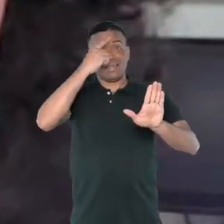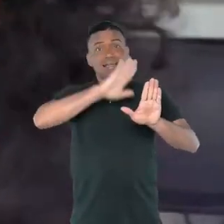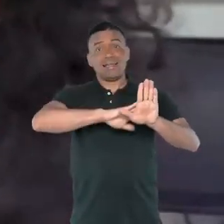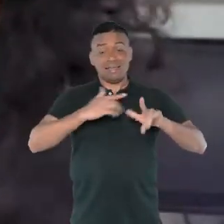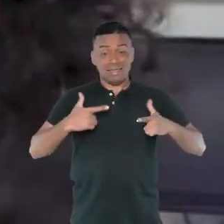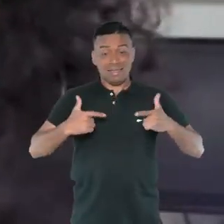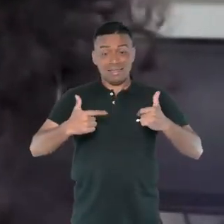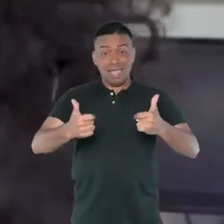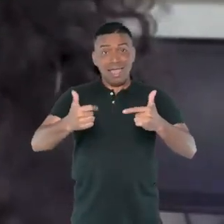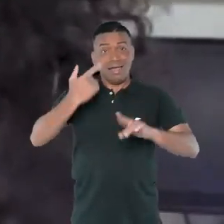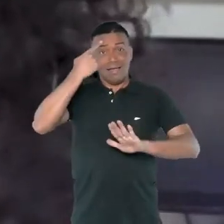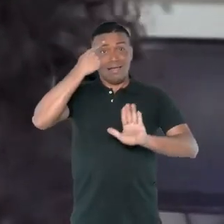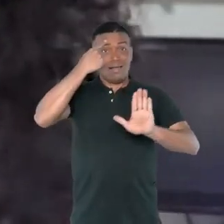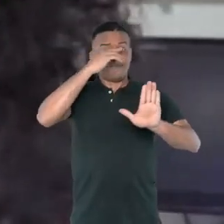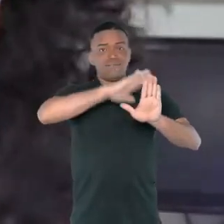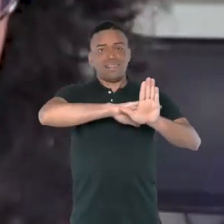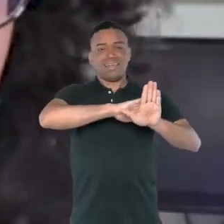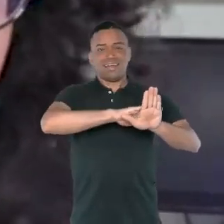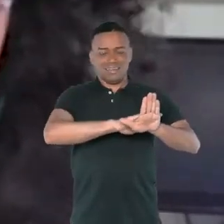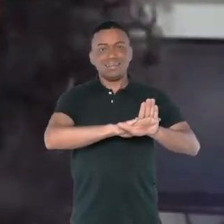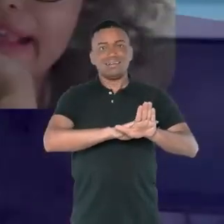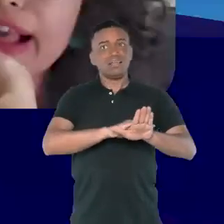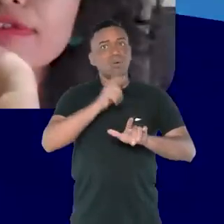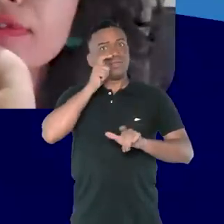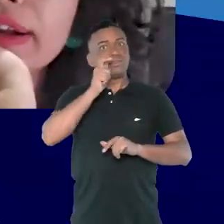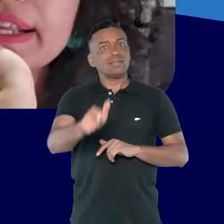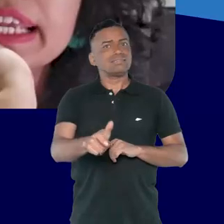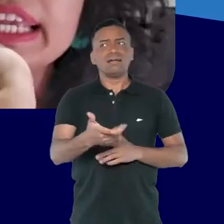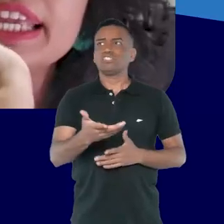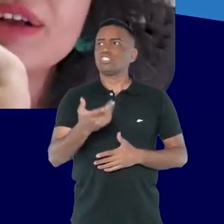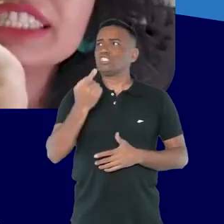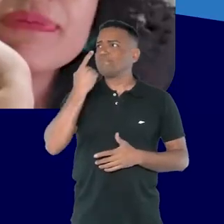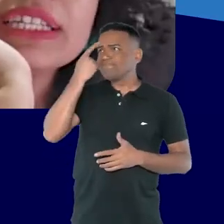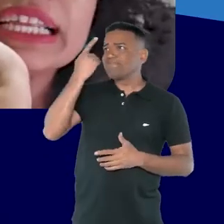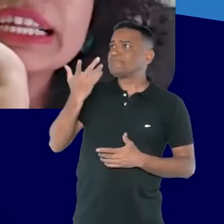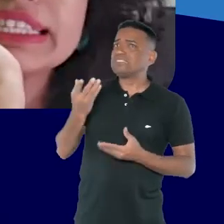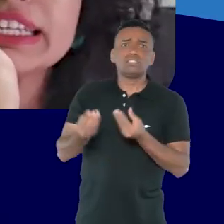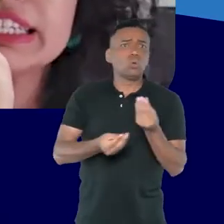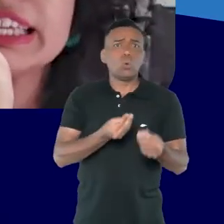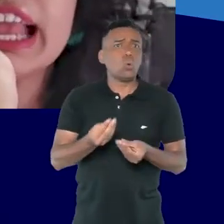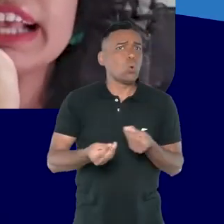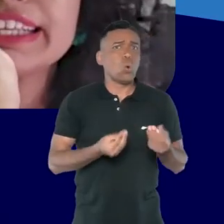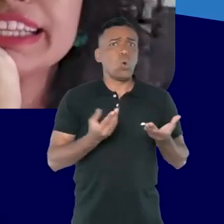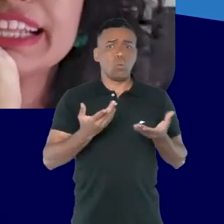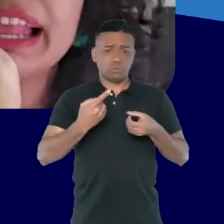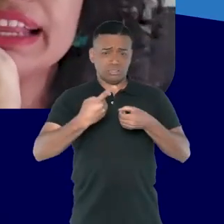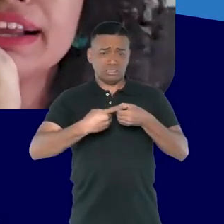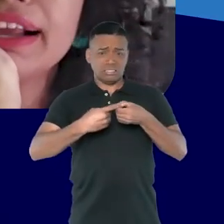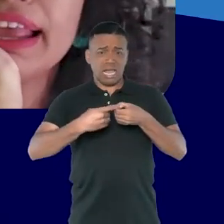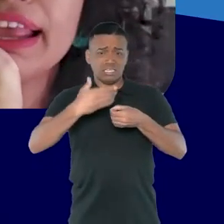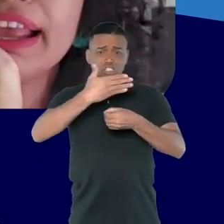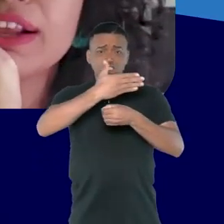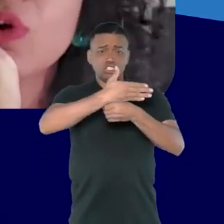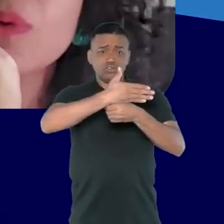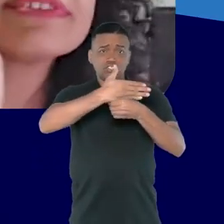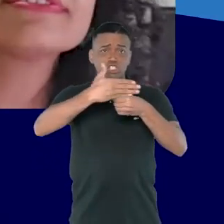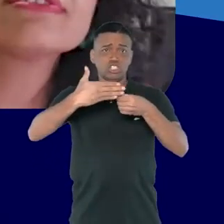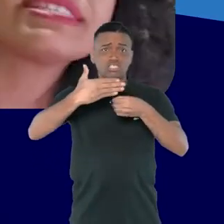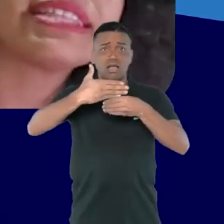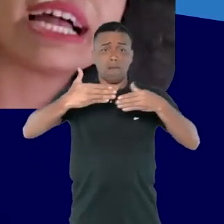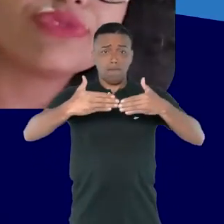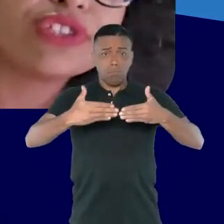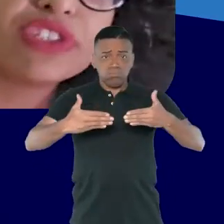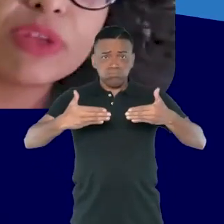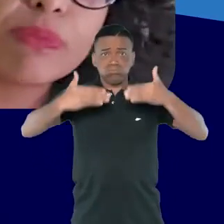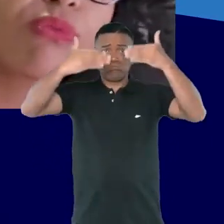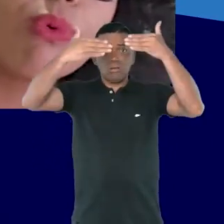estudei a Guerra Fria, né? A Guerra Fria faz parte do 9º ano. 8º, 9º ano. E eu achei muito interessante essa ideia... como assim